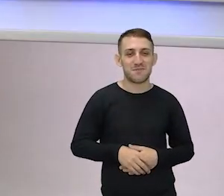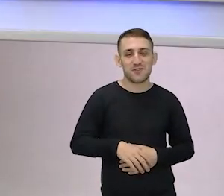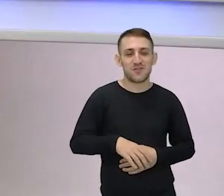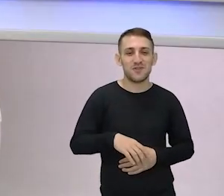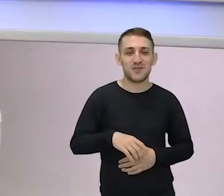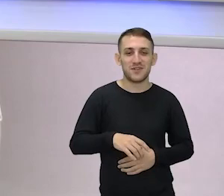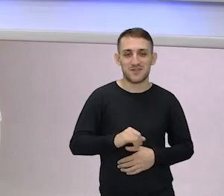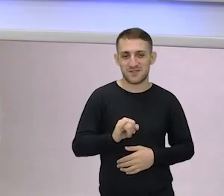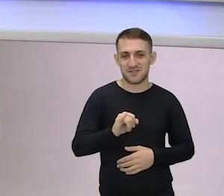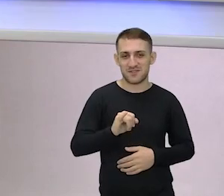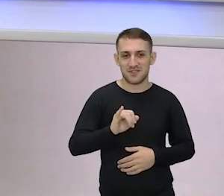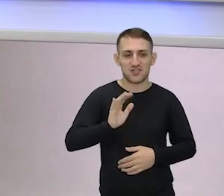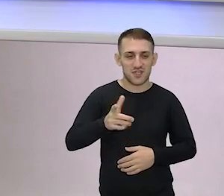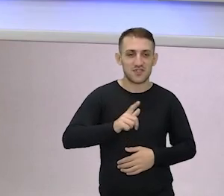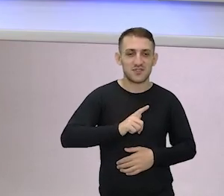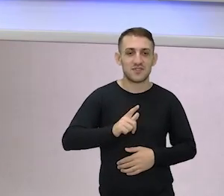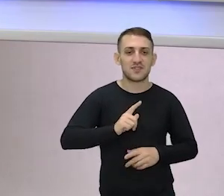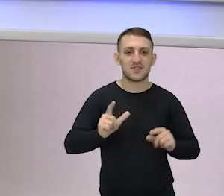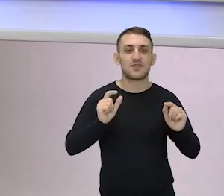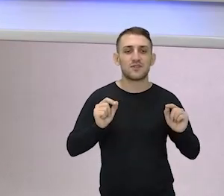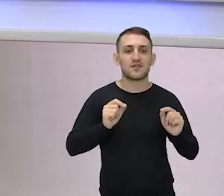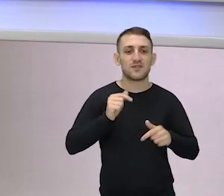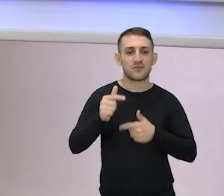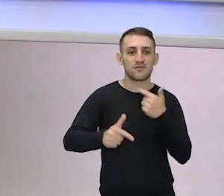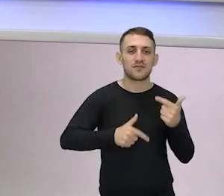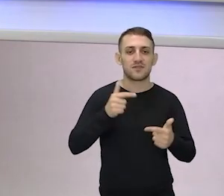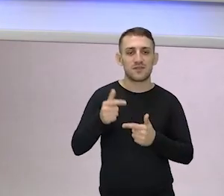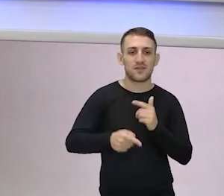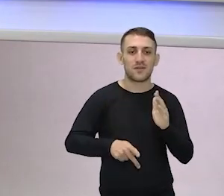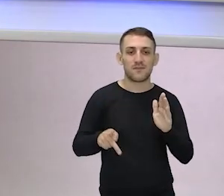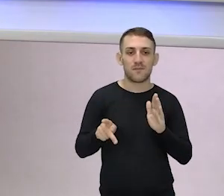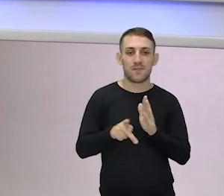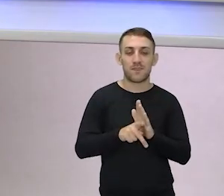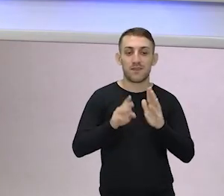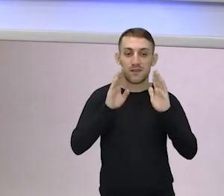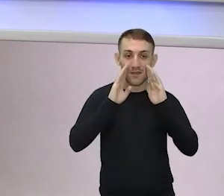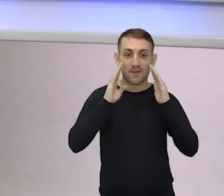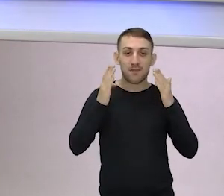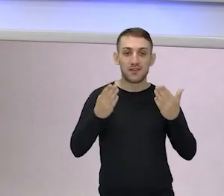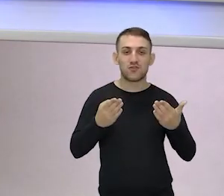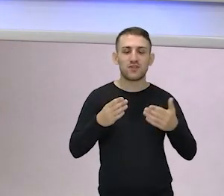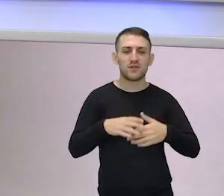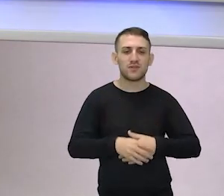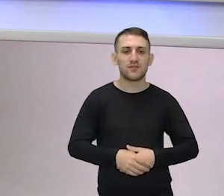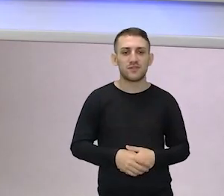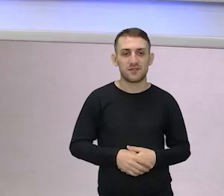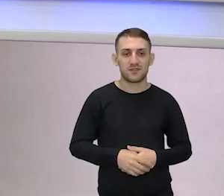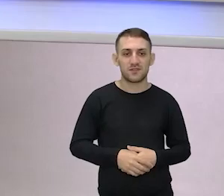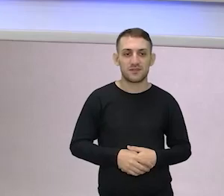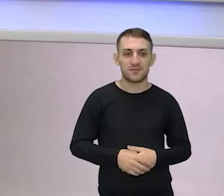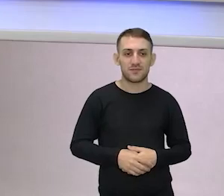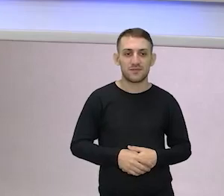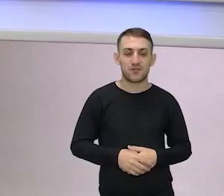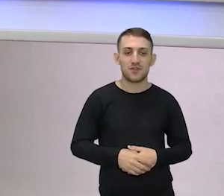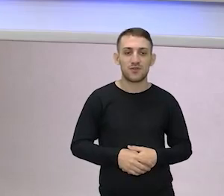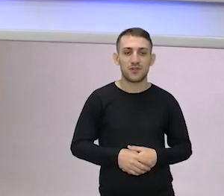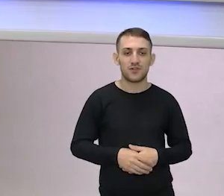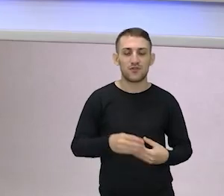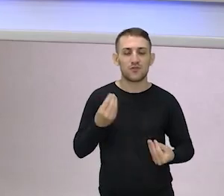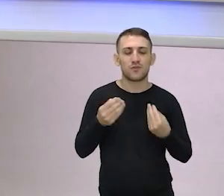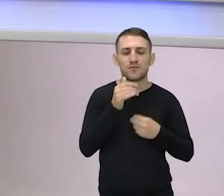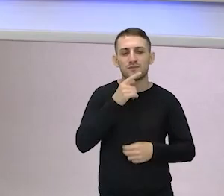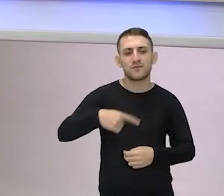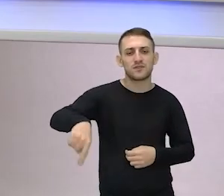havia um trabalho com a intencionalidade, né? Eu digo intencionalidade é quando você